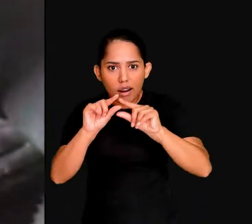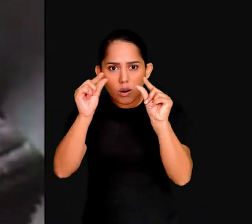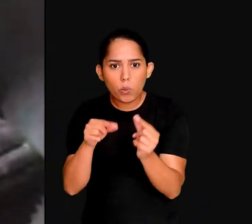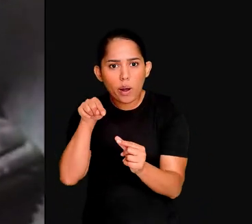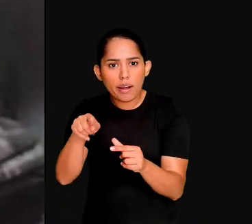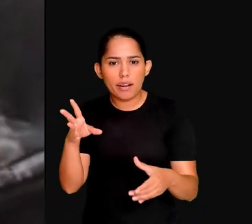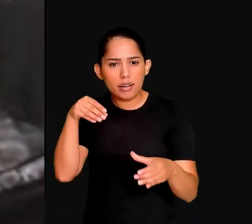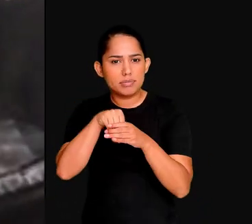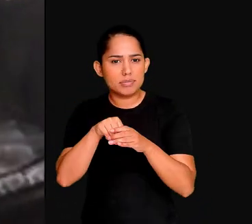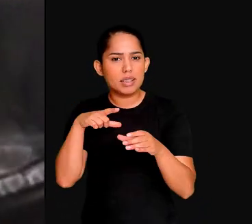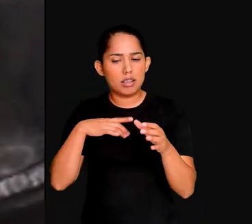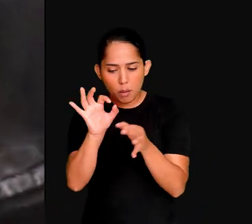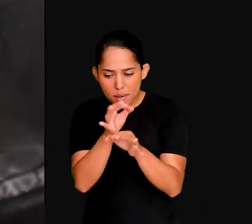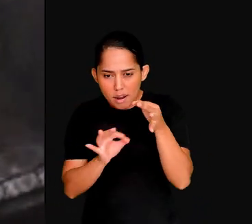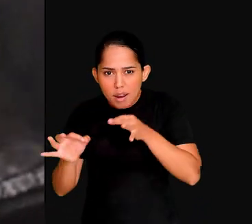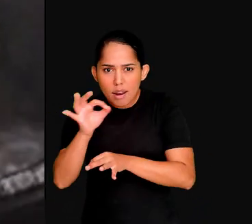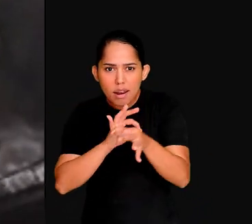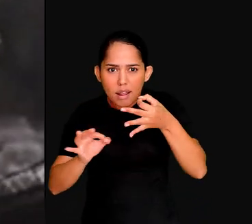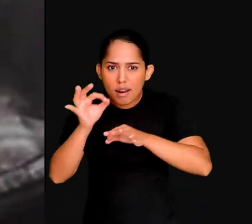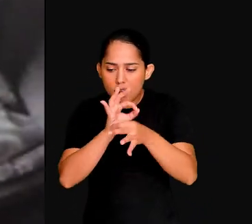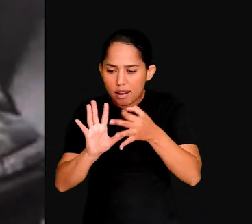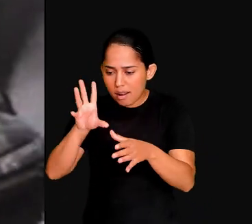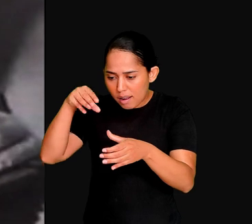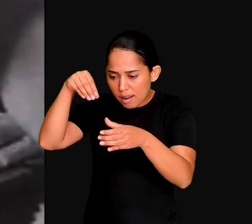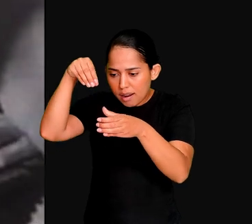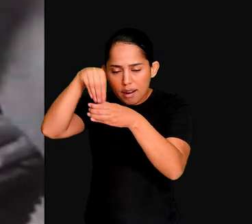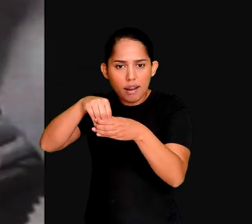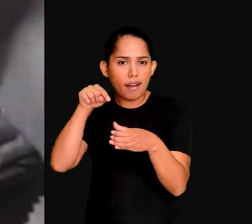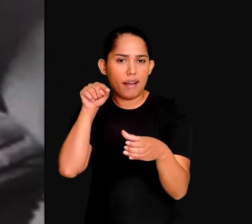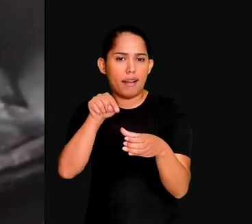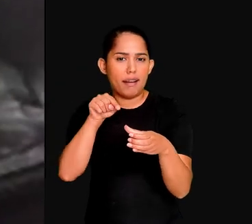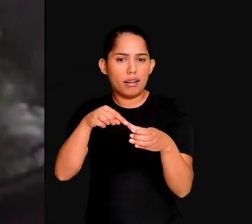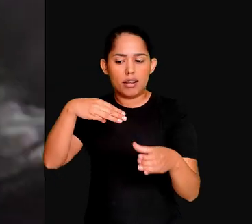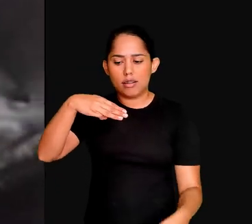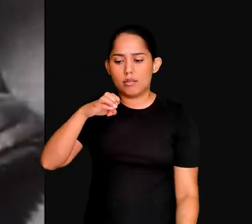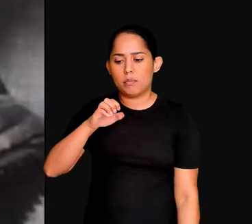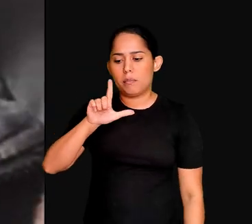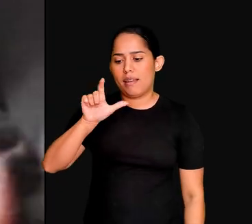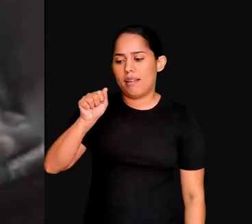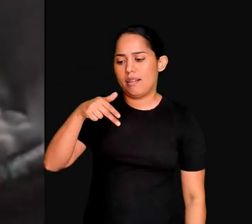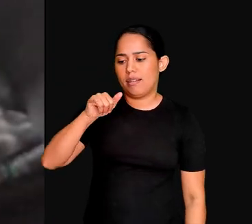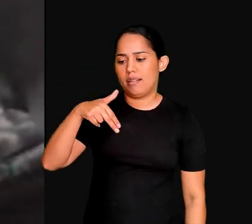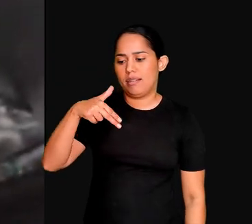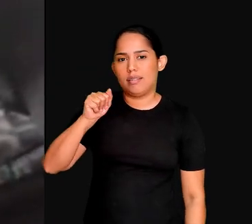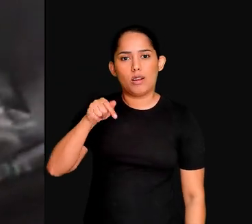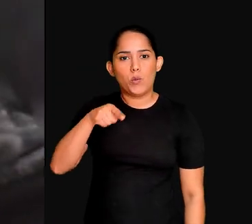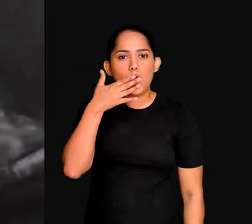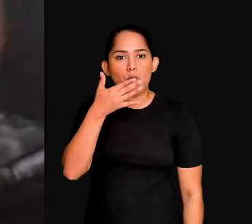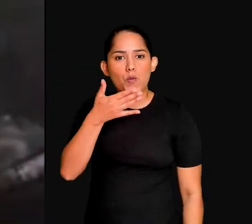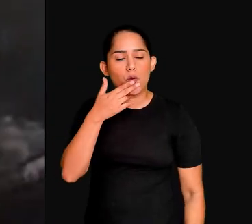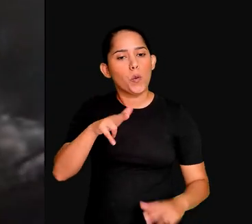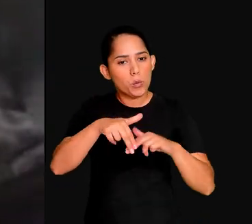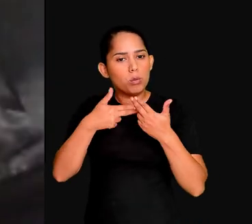tem muita vida, muito micro-organismo. Os micro-organismos, eles têm, na sua constituição celular,